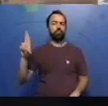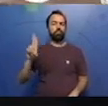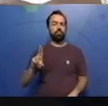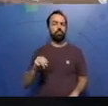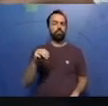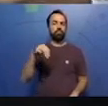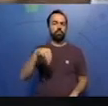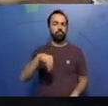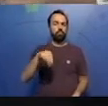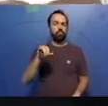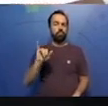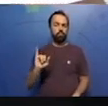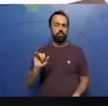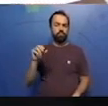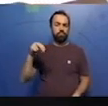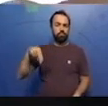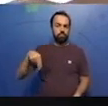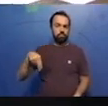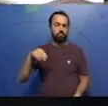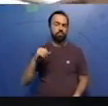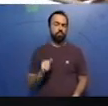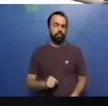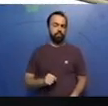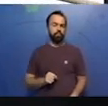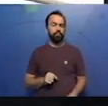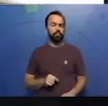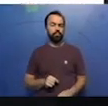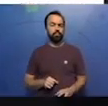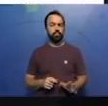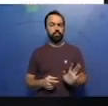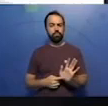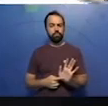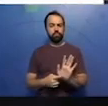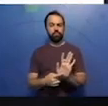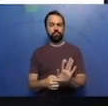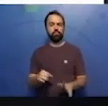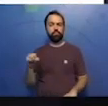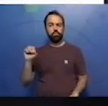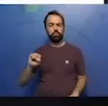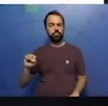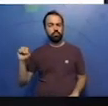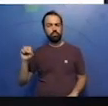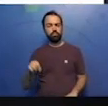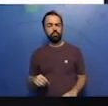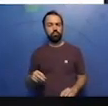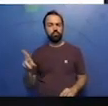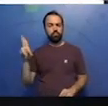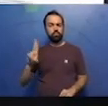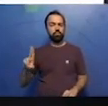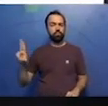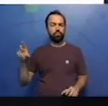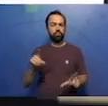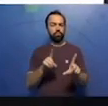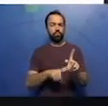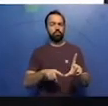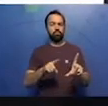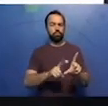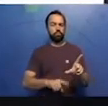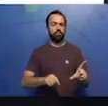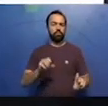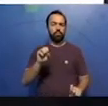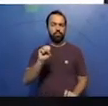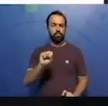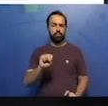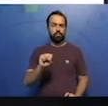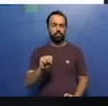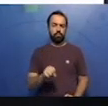fala min, nós falamos minutos mesmo. E para os segundos, utilizamos a letra S. Assim,